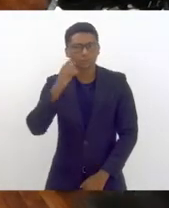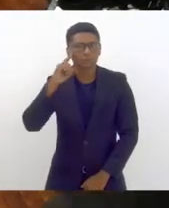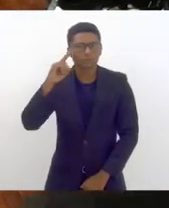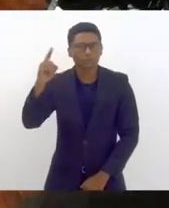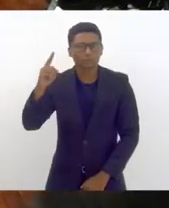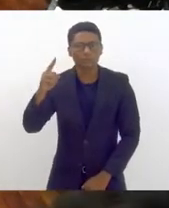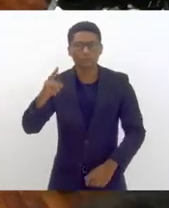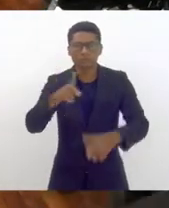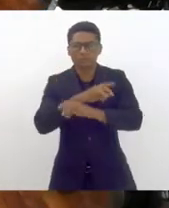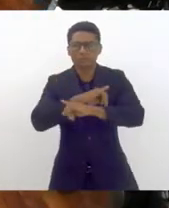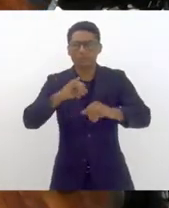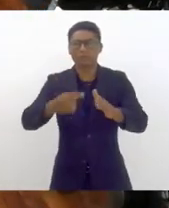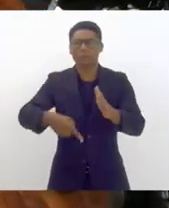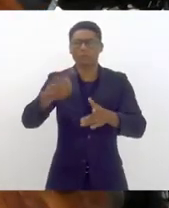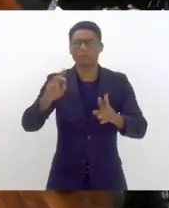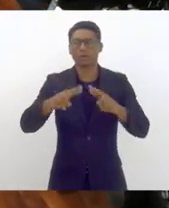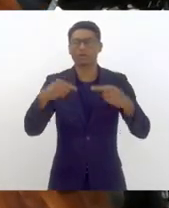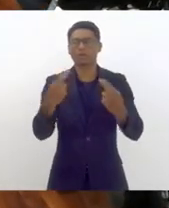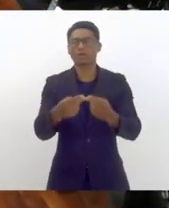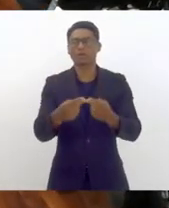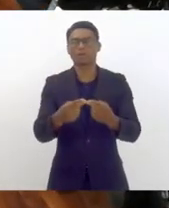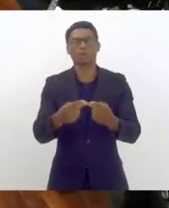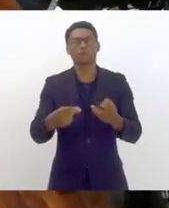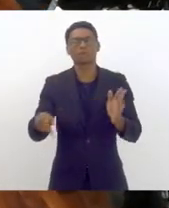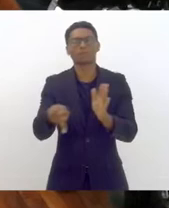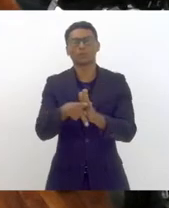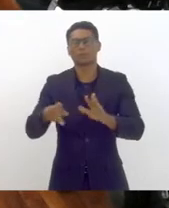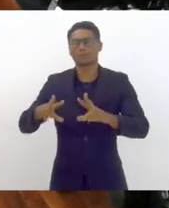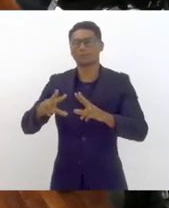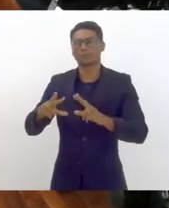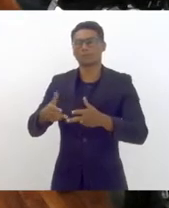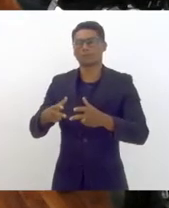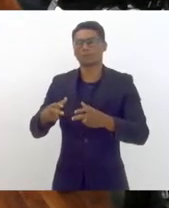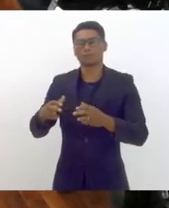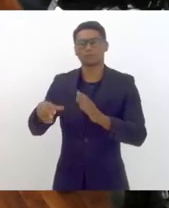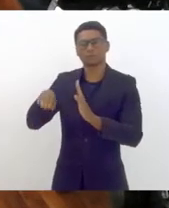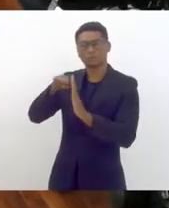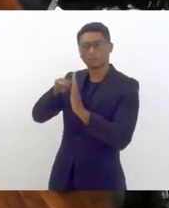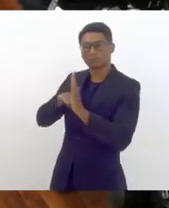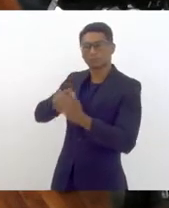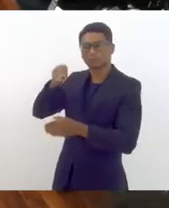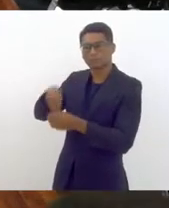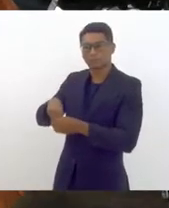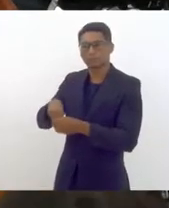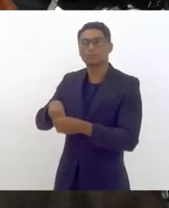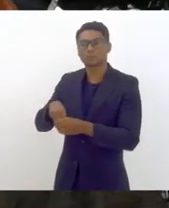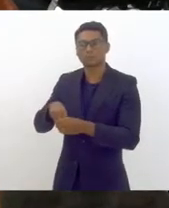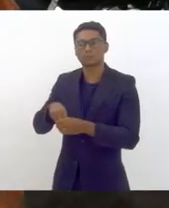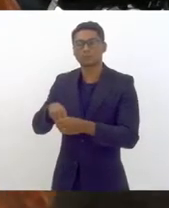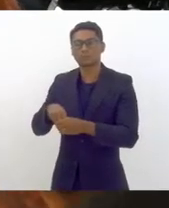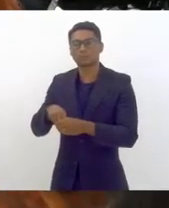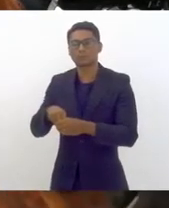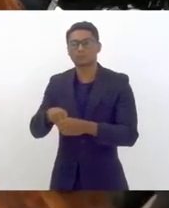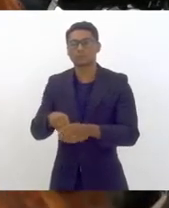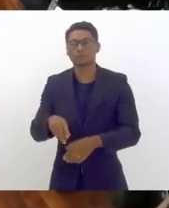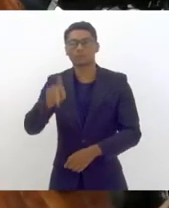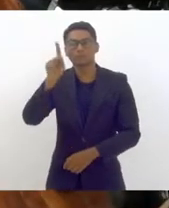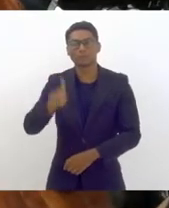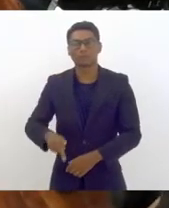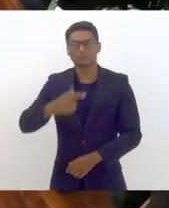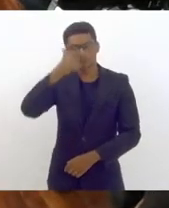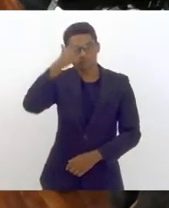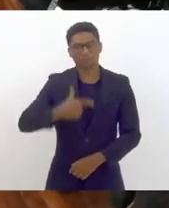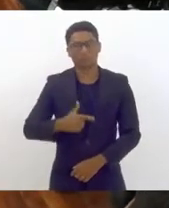primeira audiência pública conjunta das comissões de normas internas e proposições externas, presidida por mim,